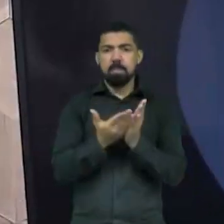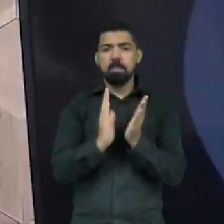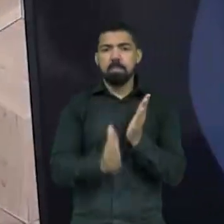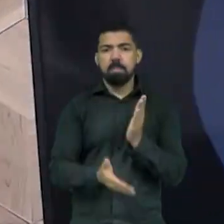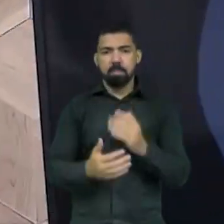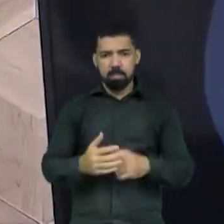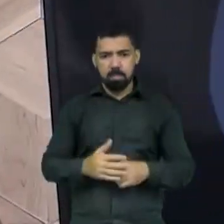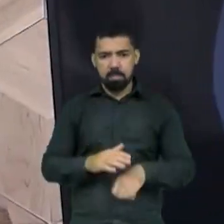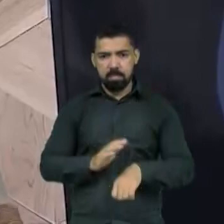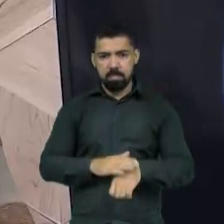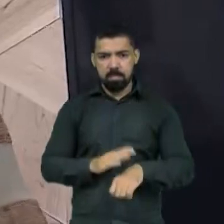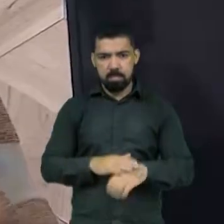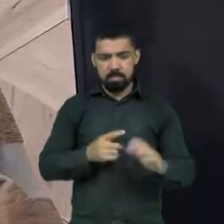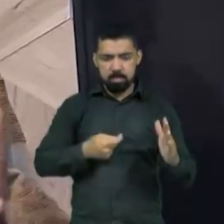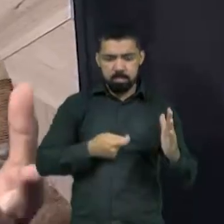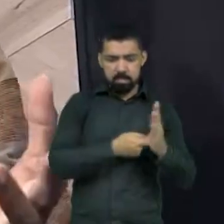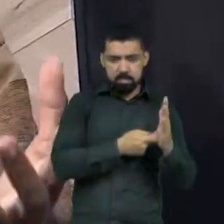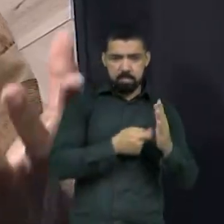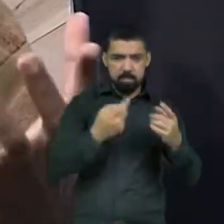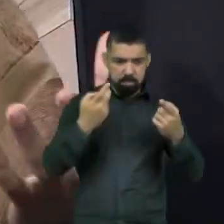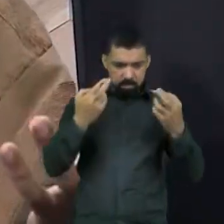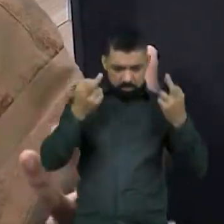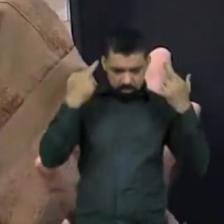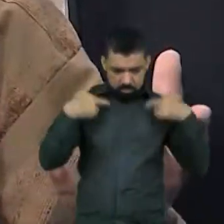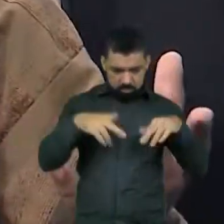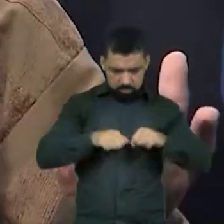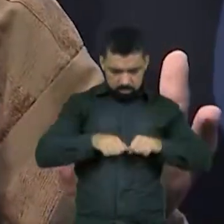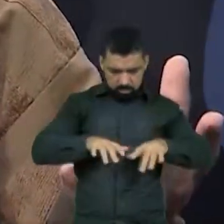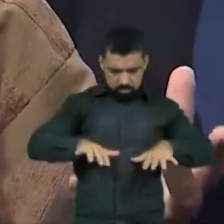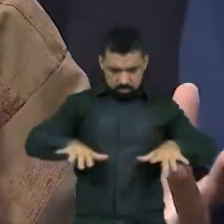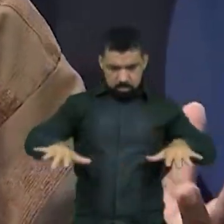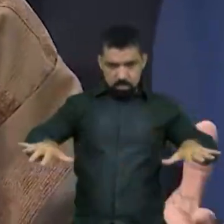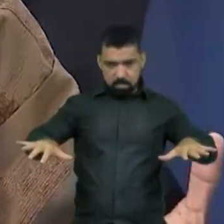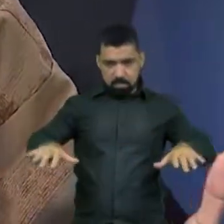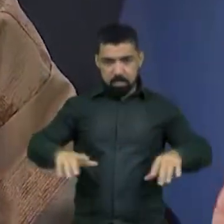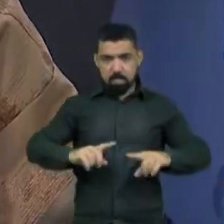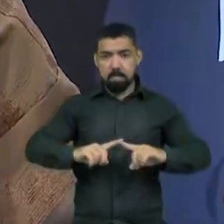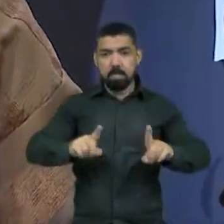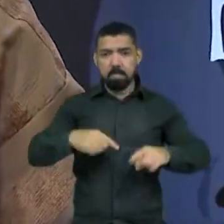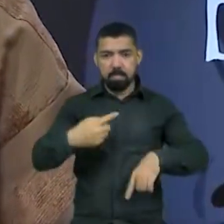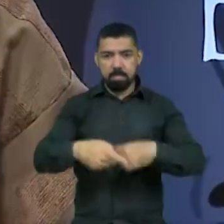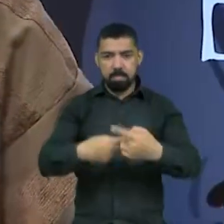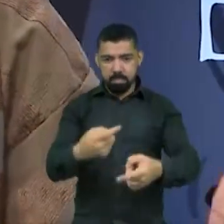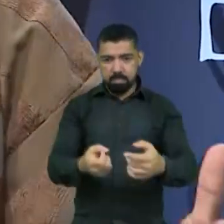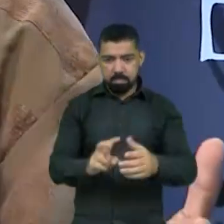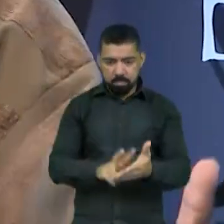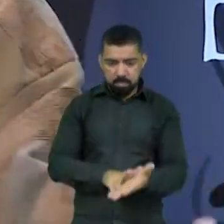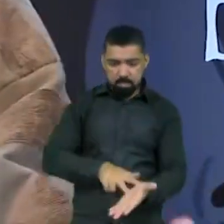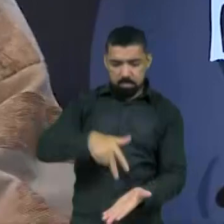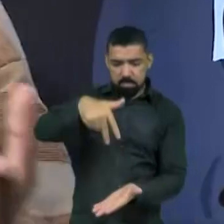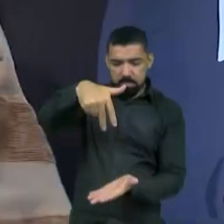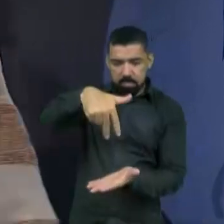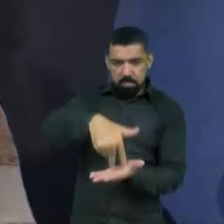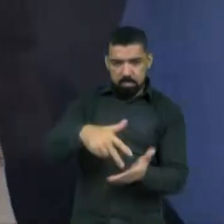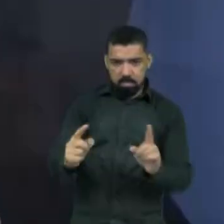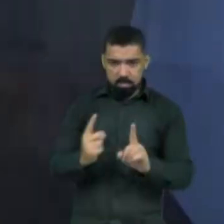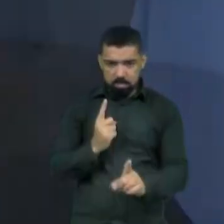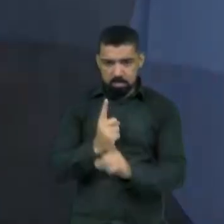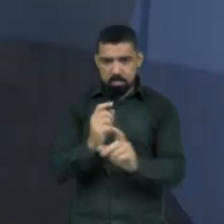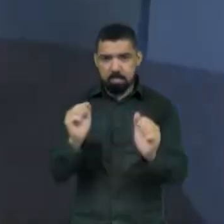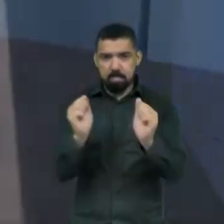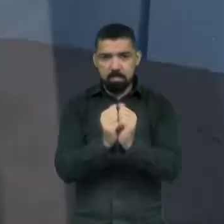Ferirei o pastor e as ovelhas serão dispersas. Mas depois de ressuscitado, irei ter convosco para a